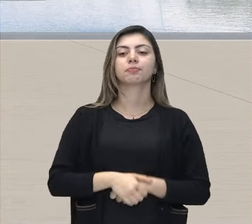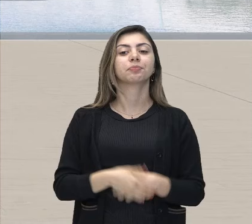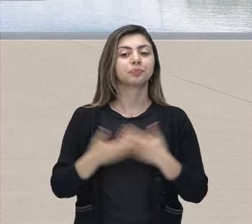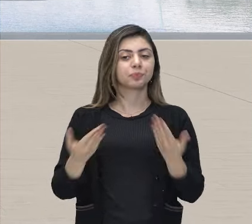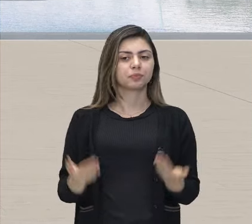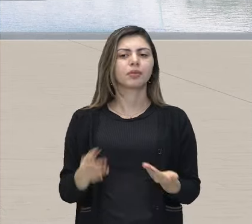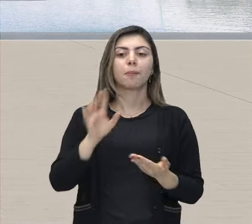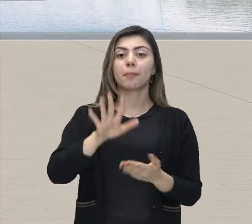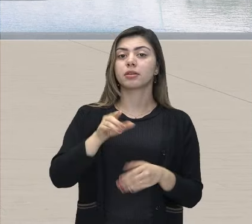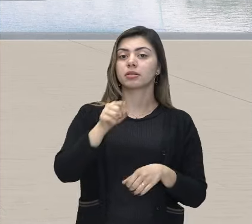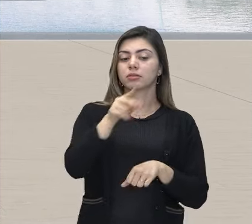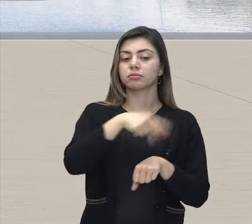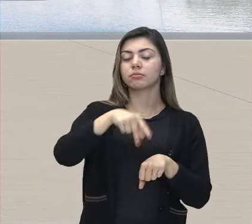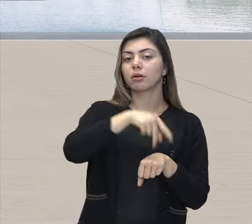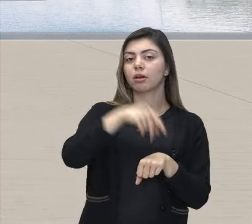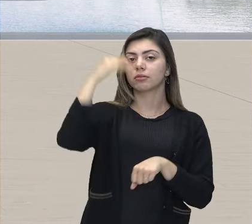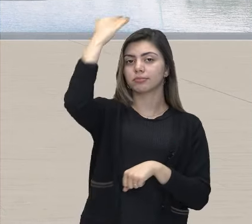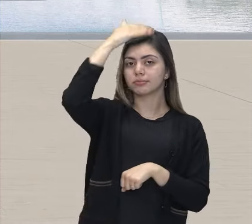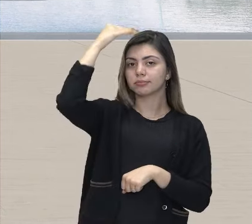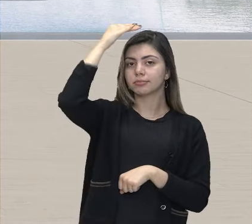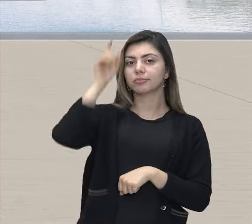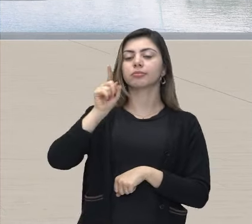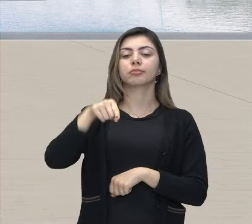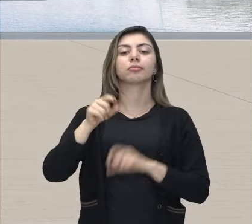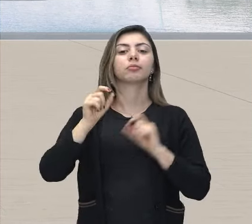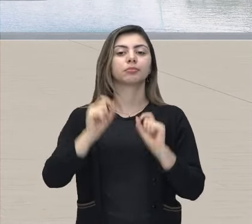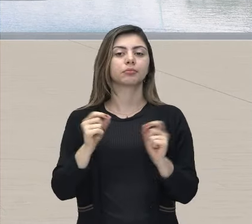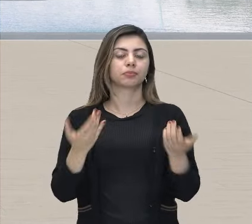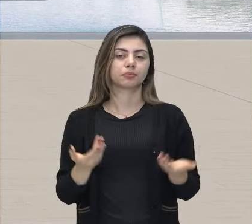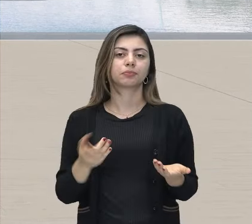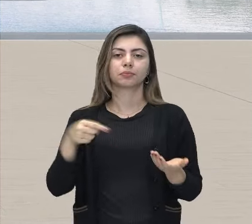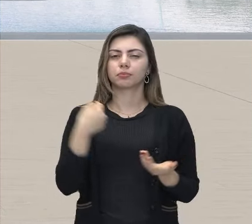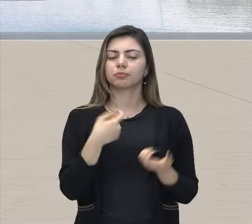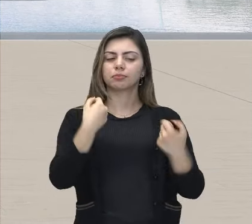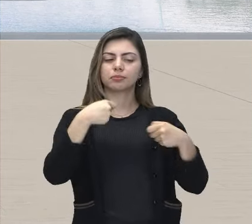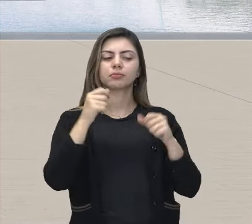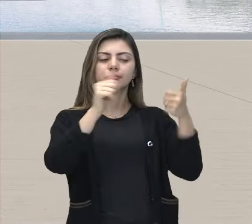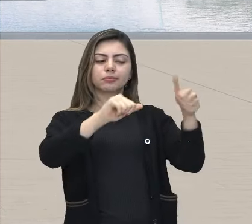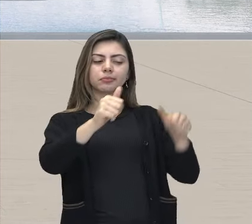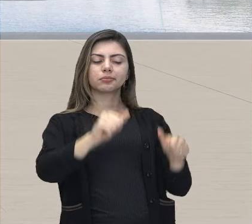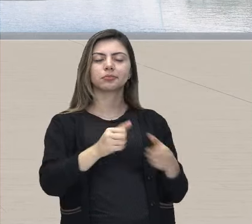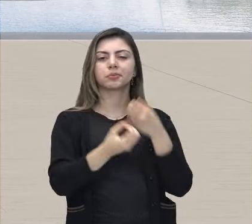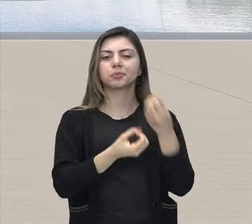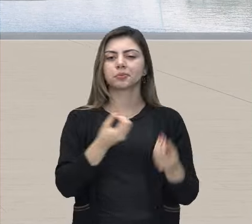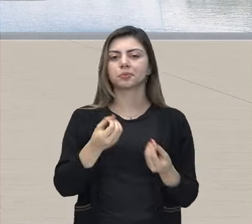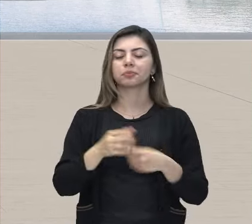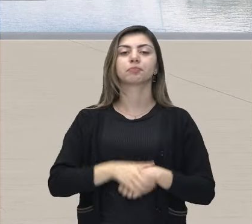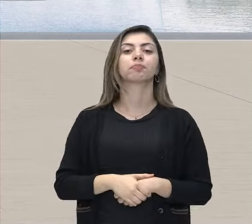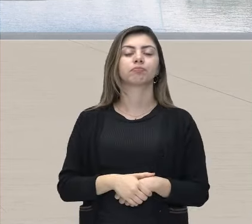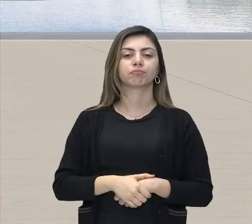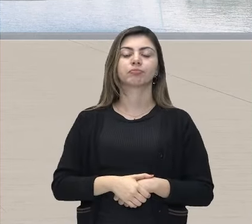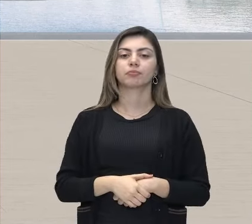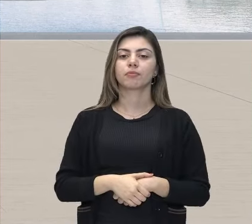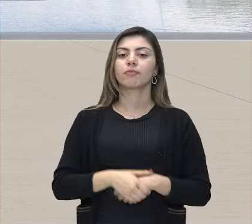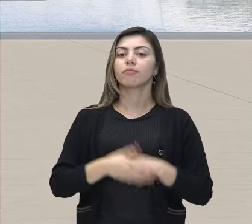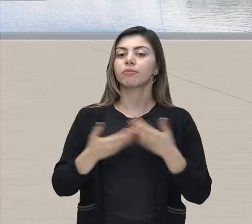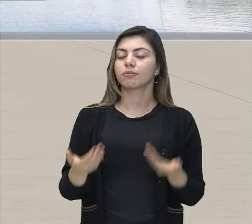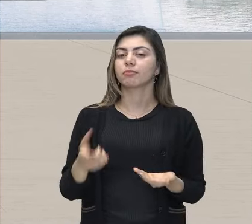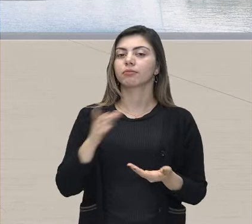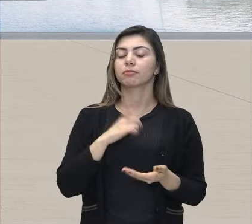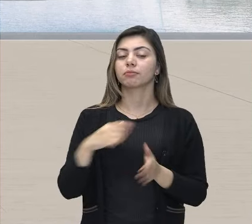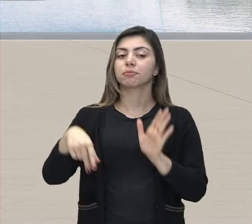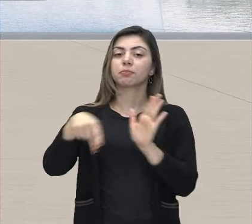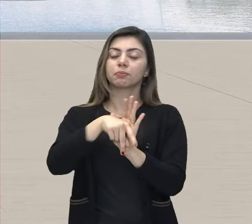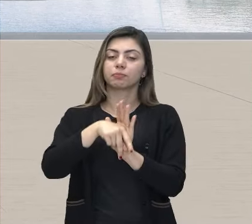o México, gente, é um país que a gente tem que analisar, que ele vai estar tanto na parte do continente